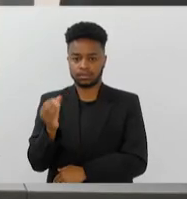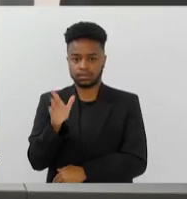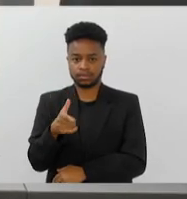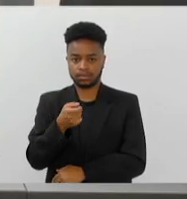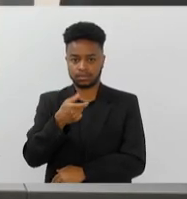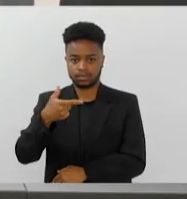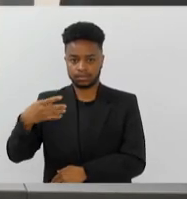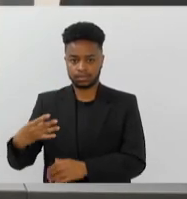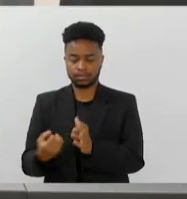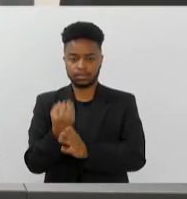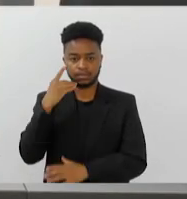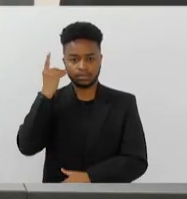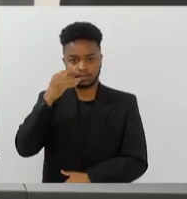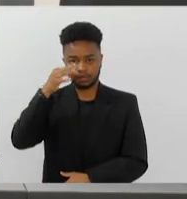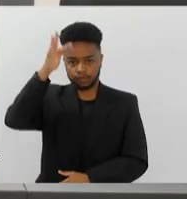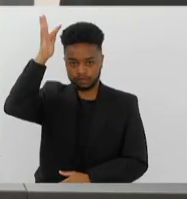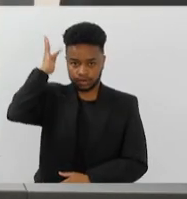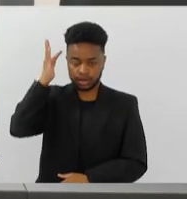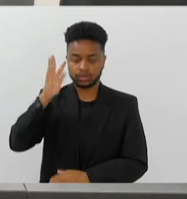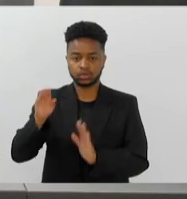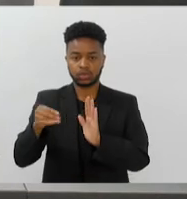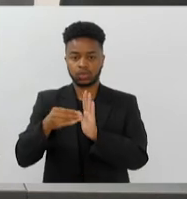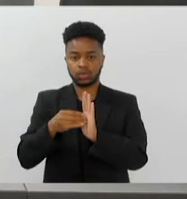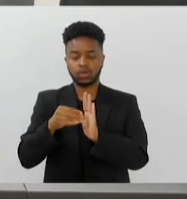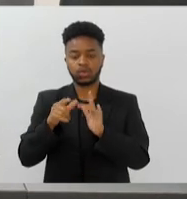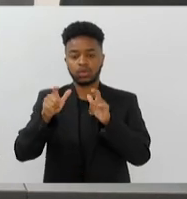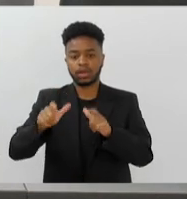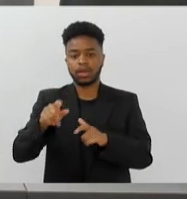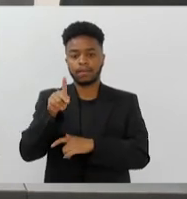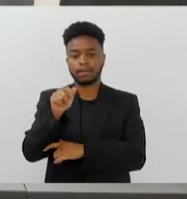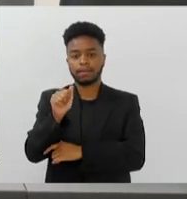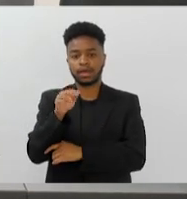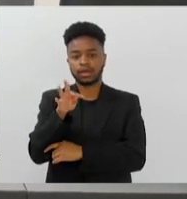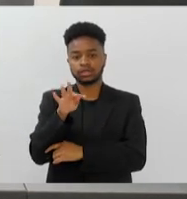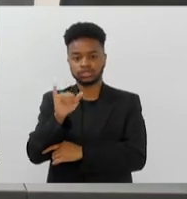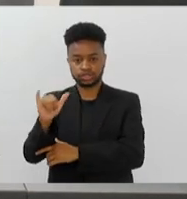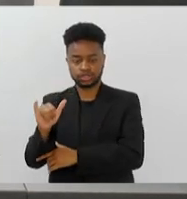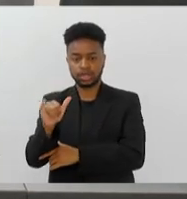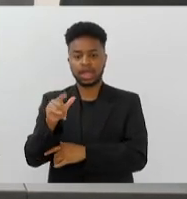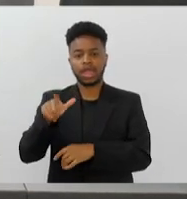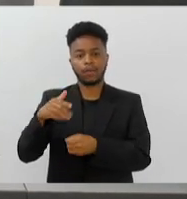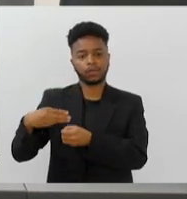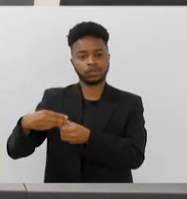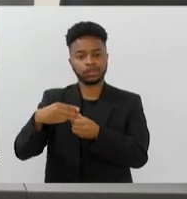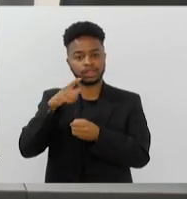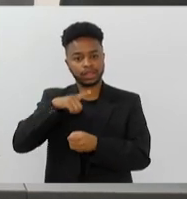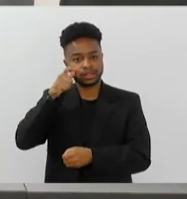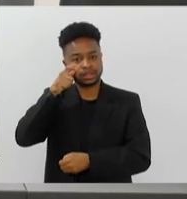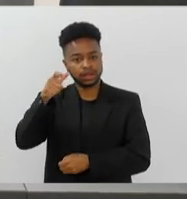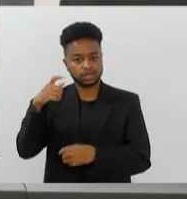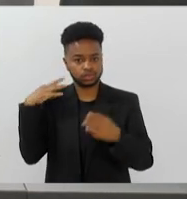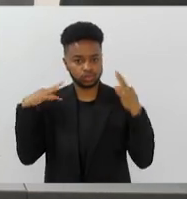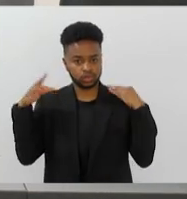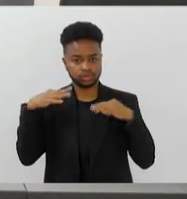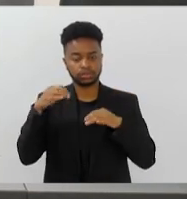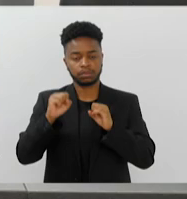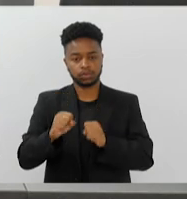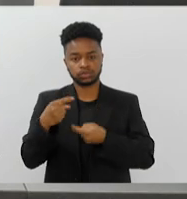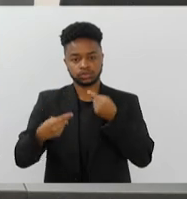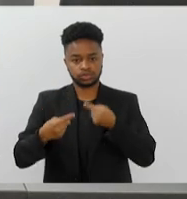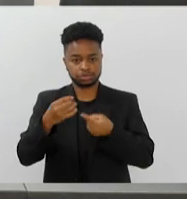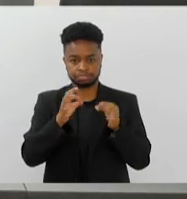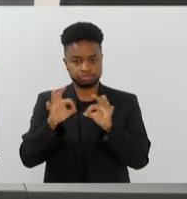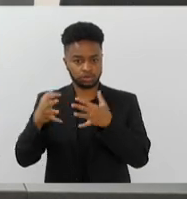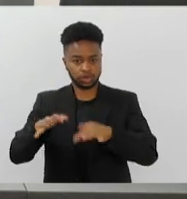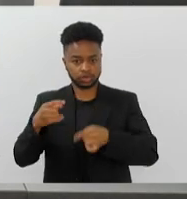24, de autoria do deputado Fred Pacheco, que classifica a partir do Alferes como município de interesse turístico. Parecer pela juridicidade em discussão, não havendo